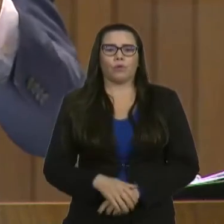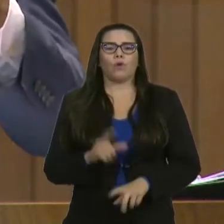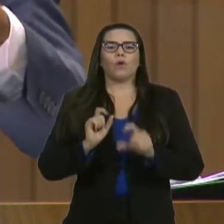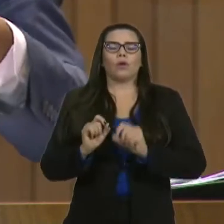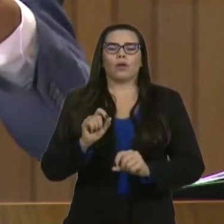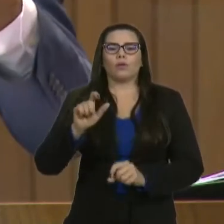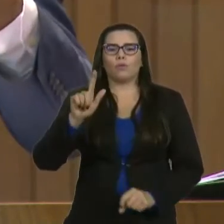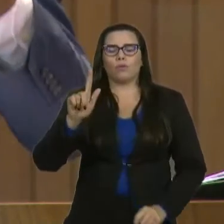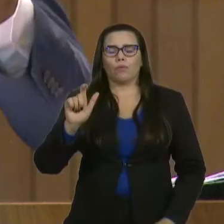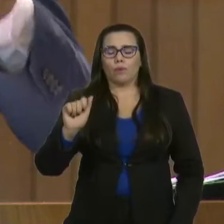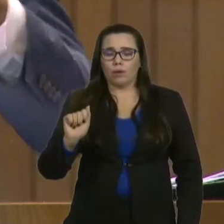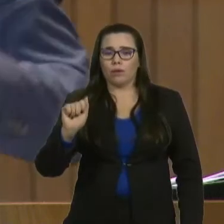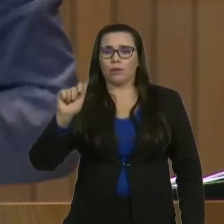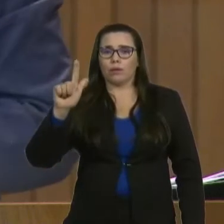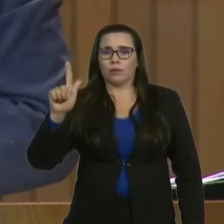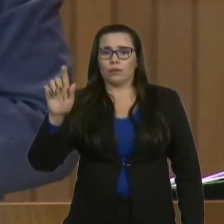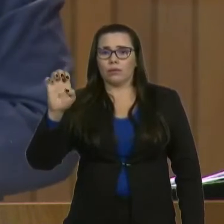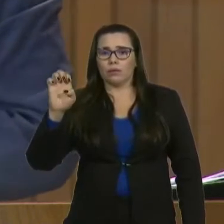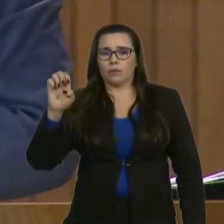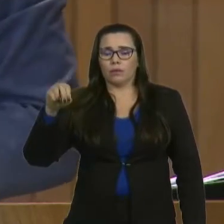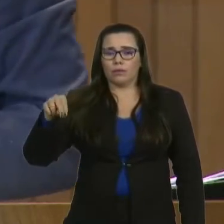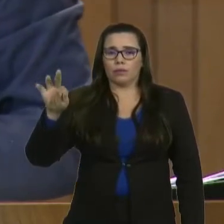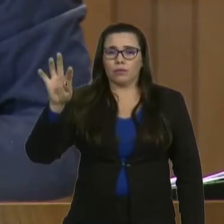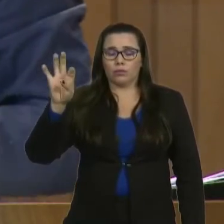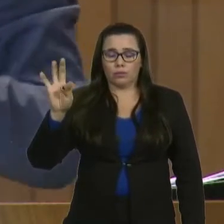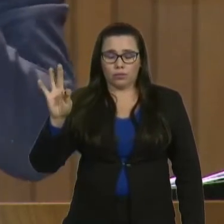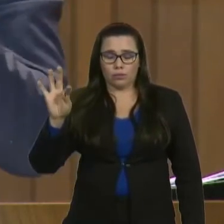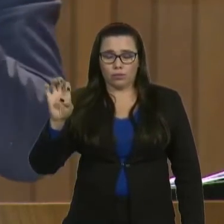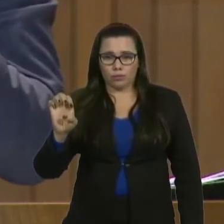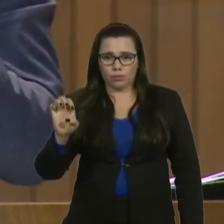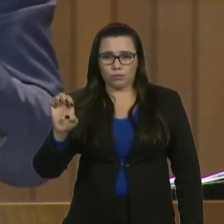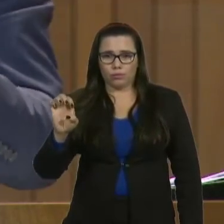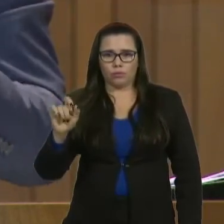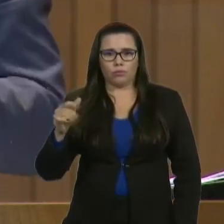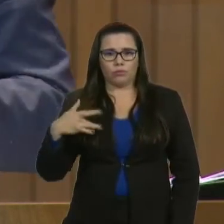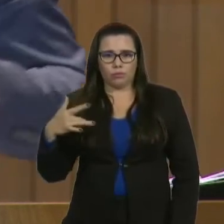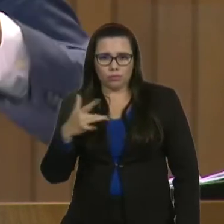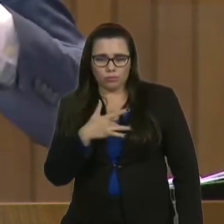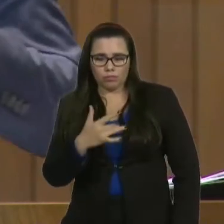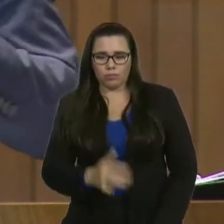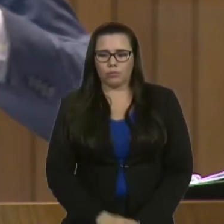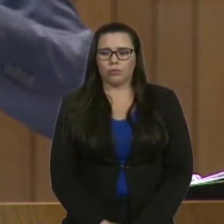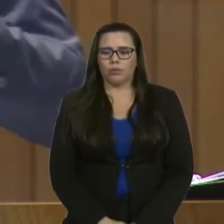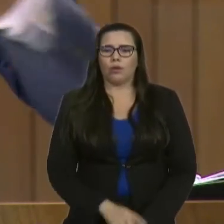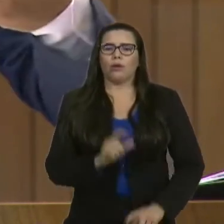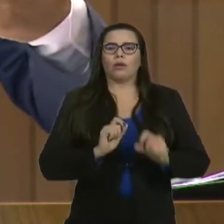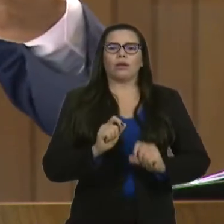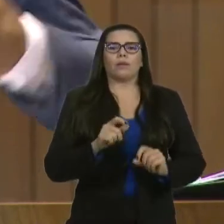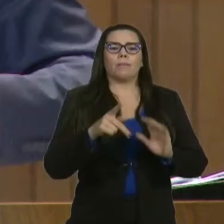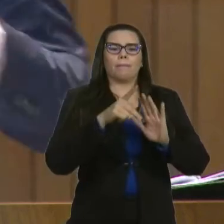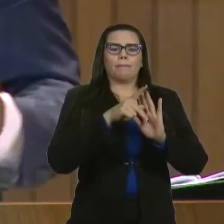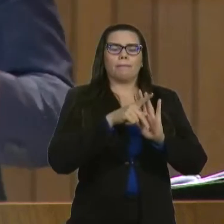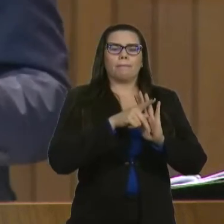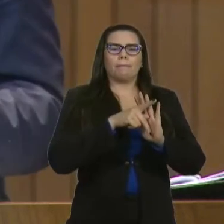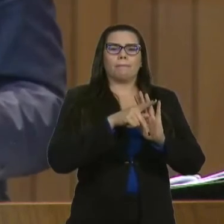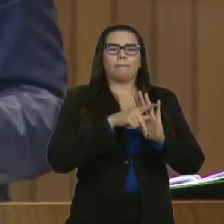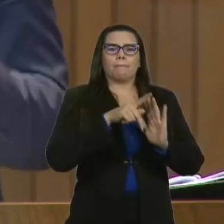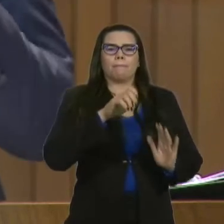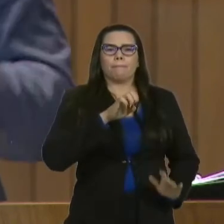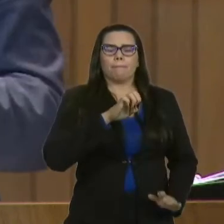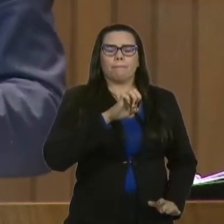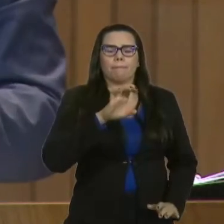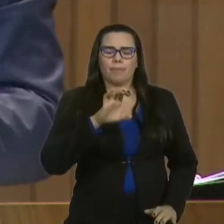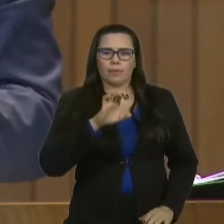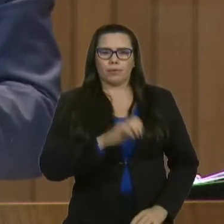para lutar pela aprovação da PEC 22 uma PEC que coloca pelos como base dois